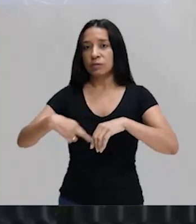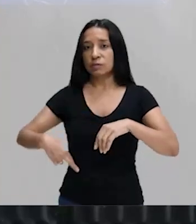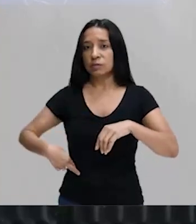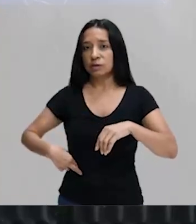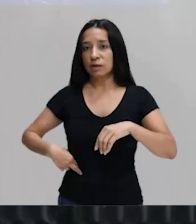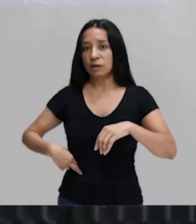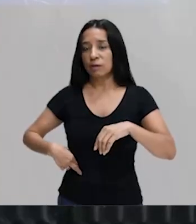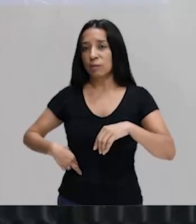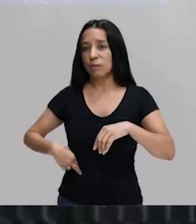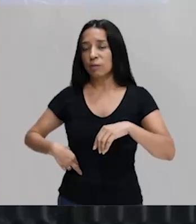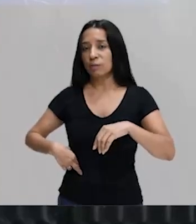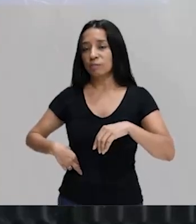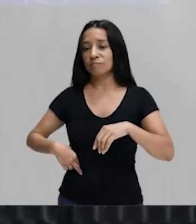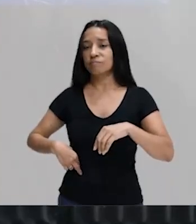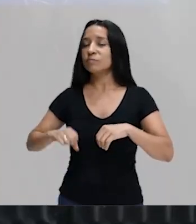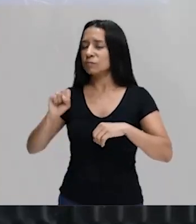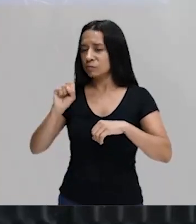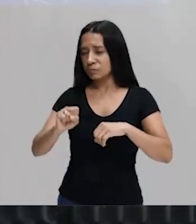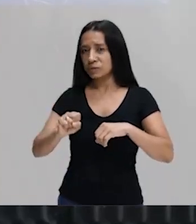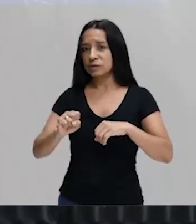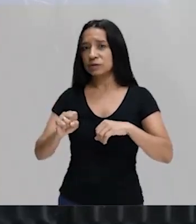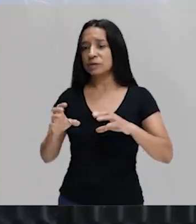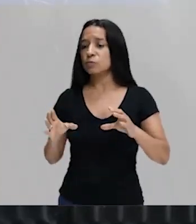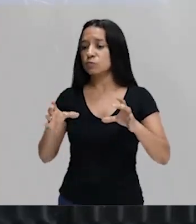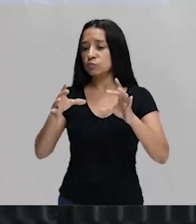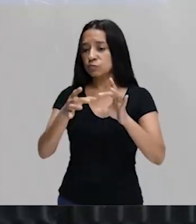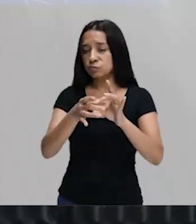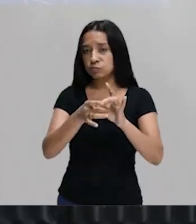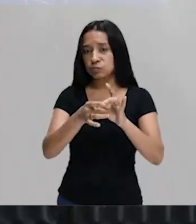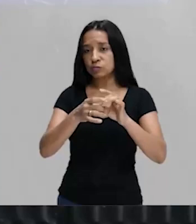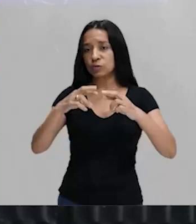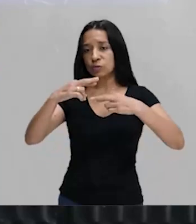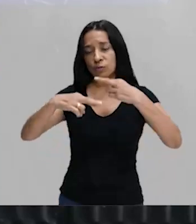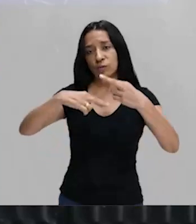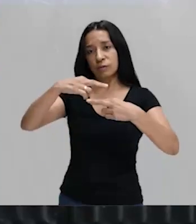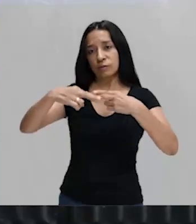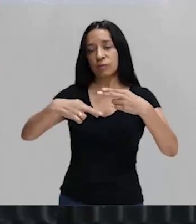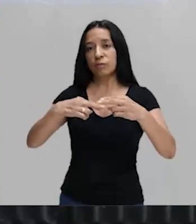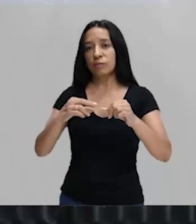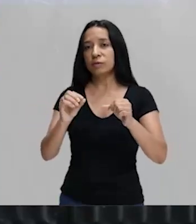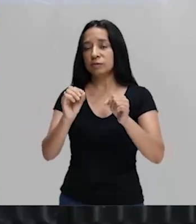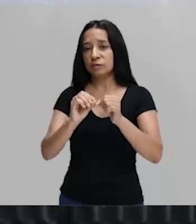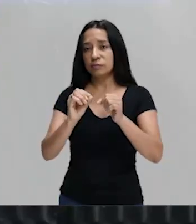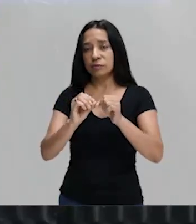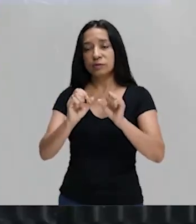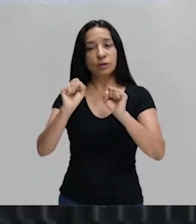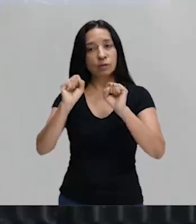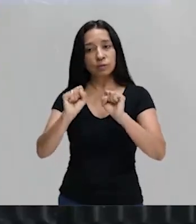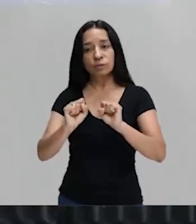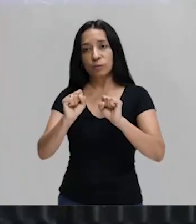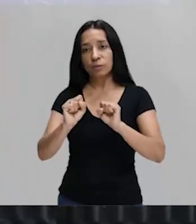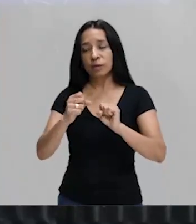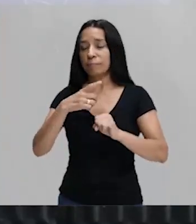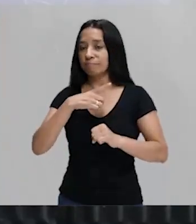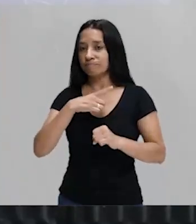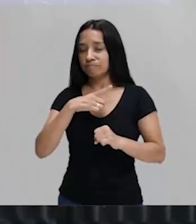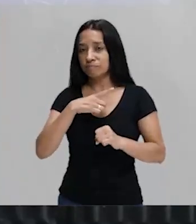com as reformas constitucionais que foram feitas, esse poder foi mantido. Ele só não foi